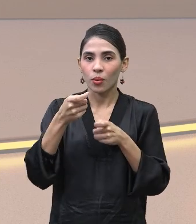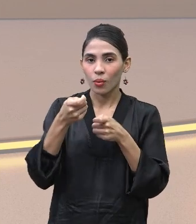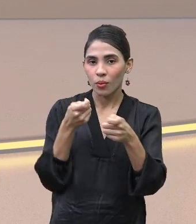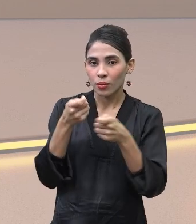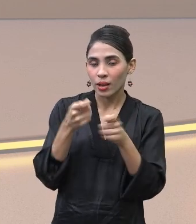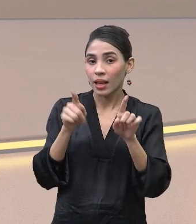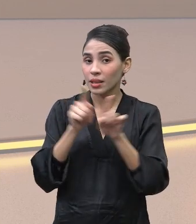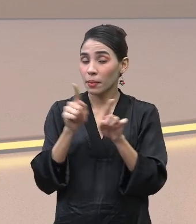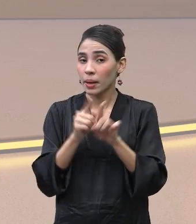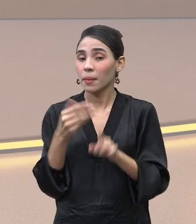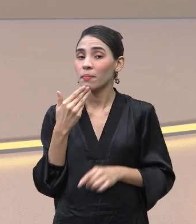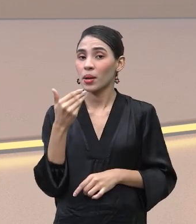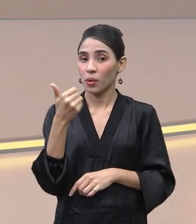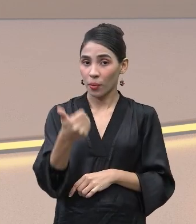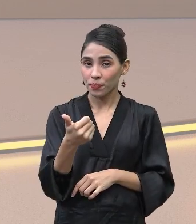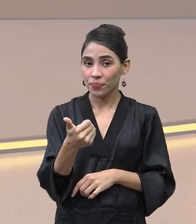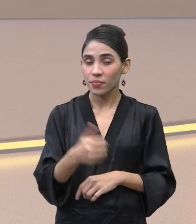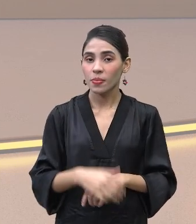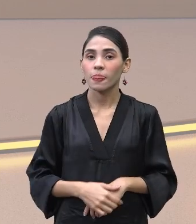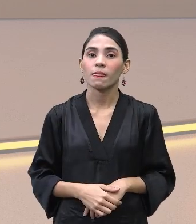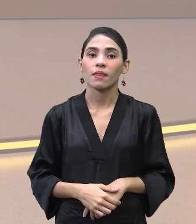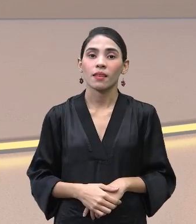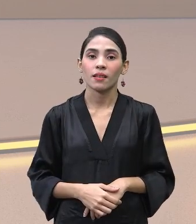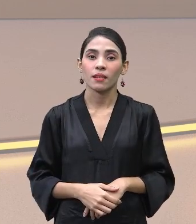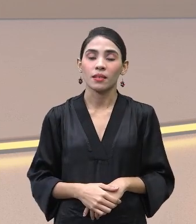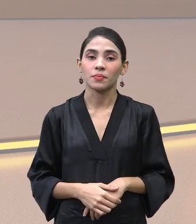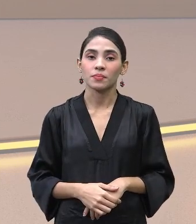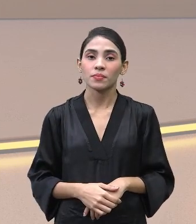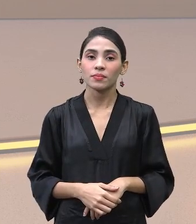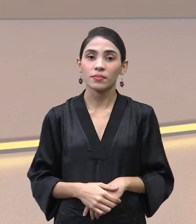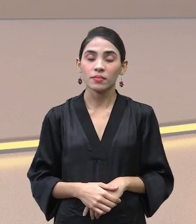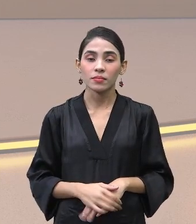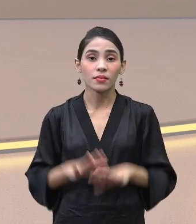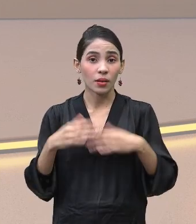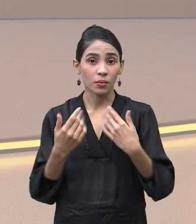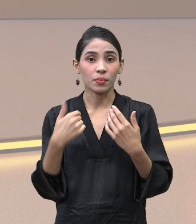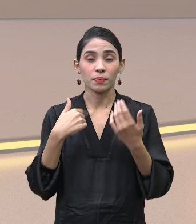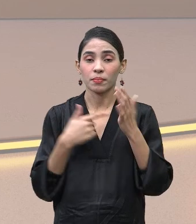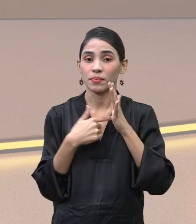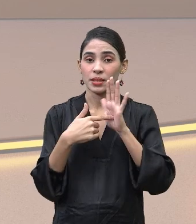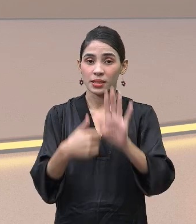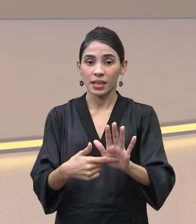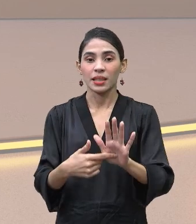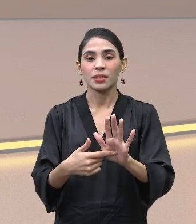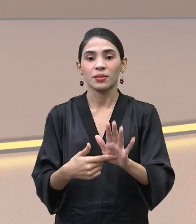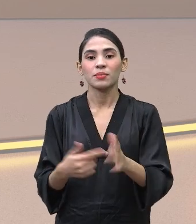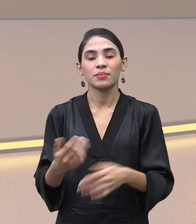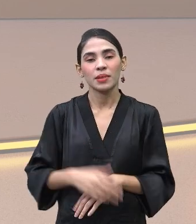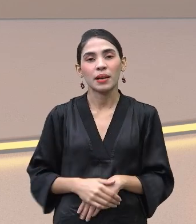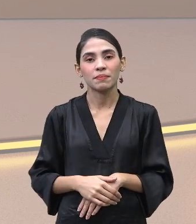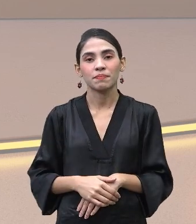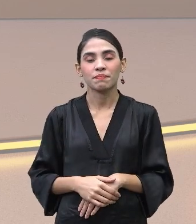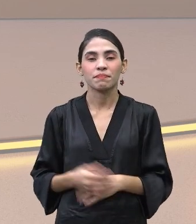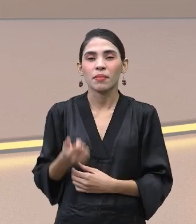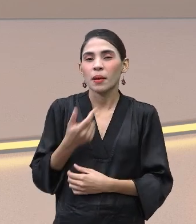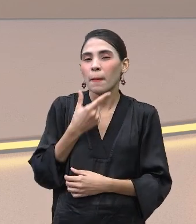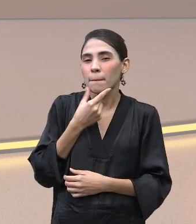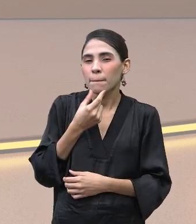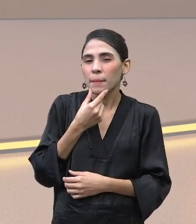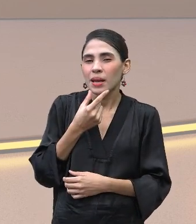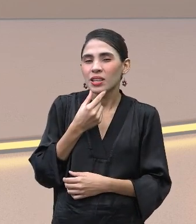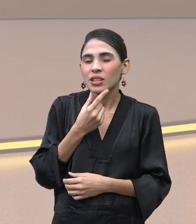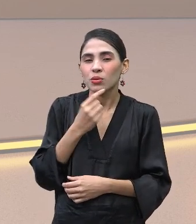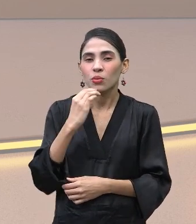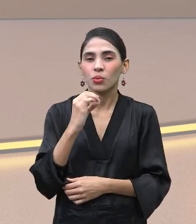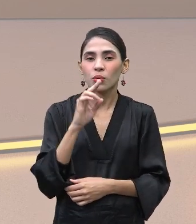mais sustentável, tá? Então, eu trouxe aqui o nosso mascote curumim, que ele vai mostrar, através